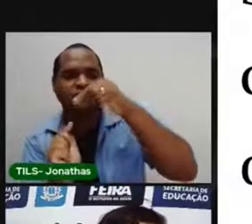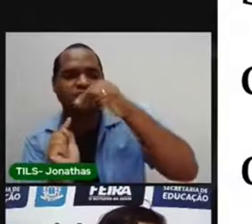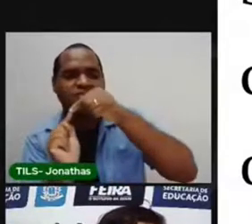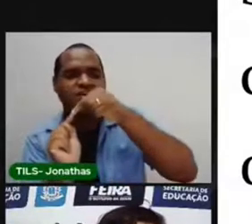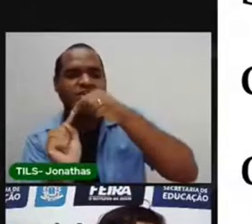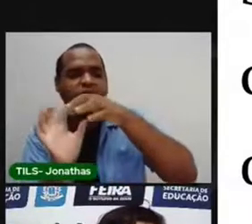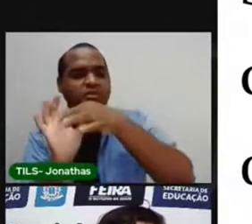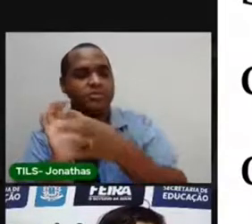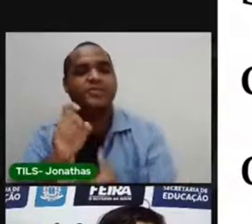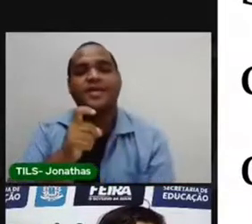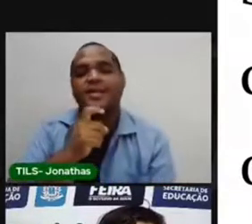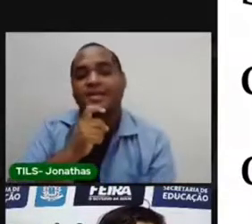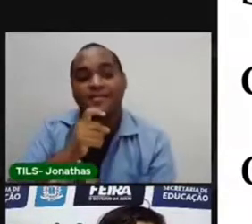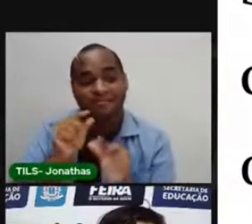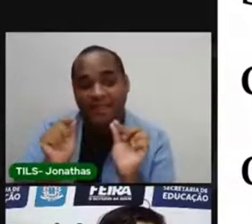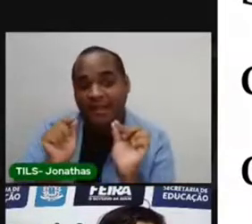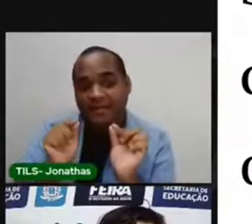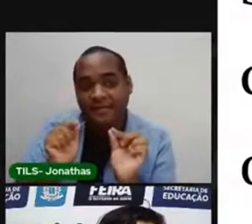com gelado?